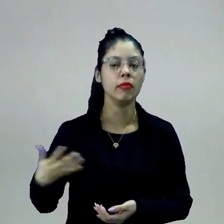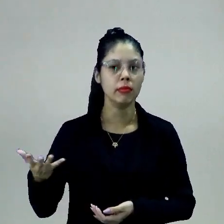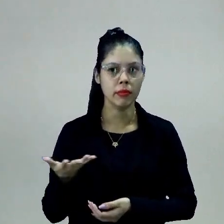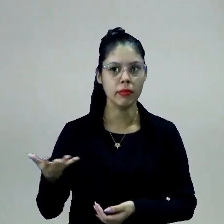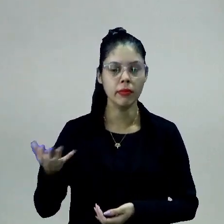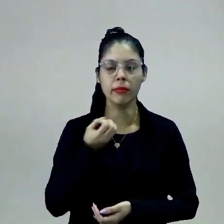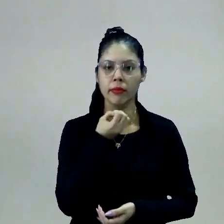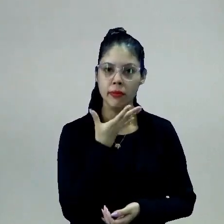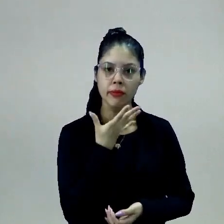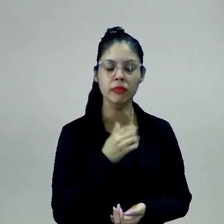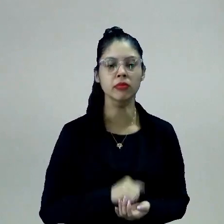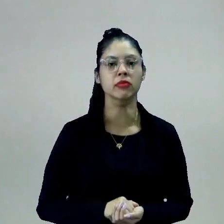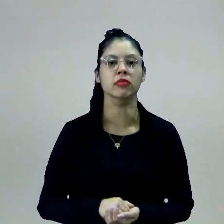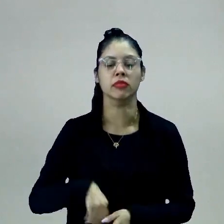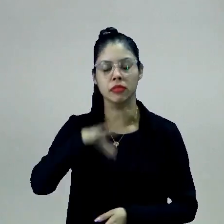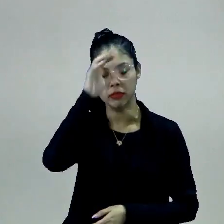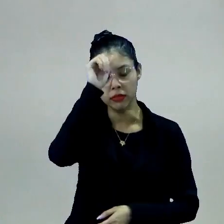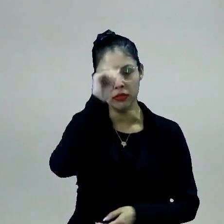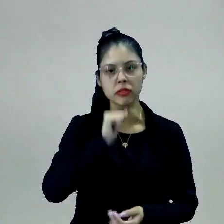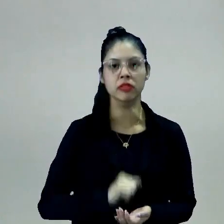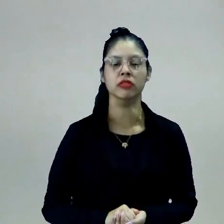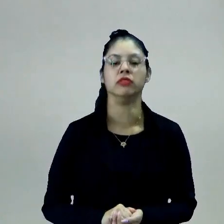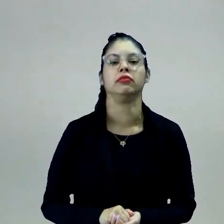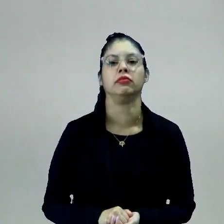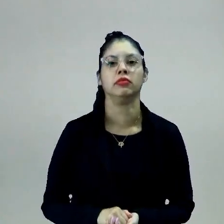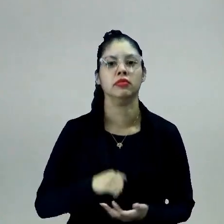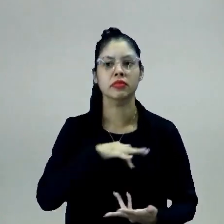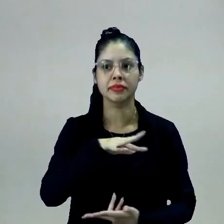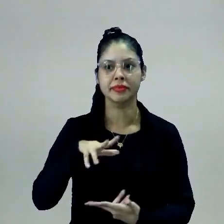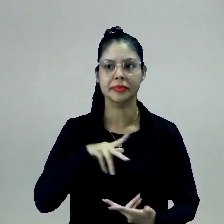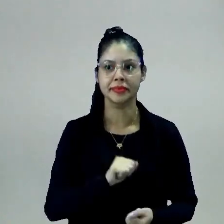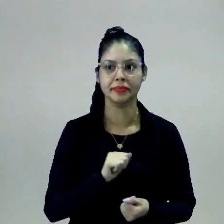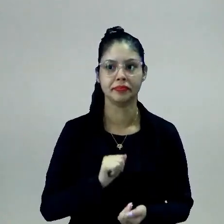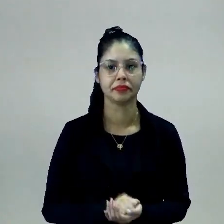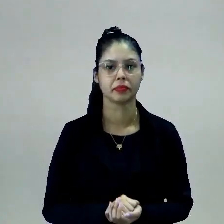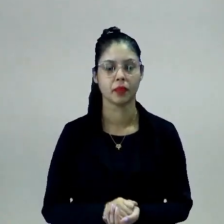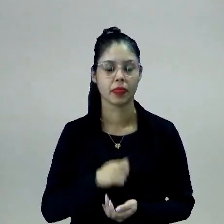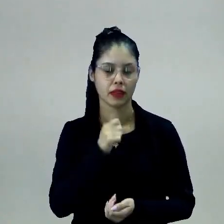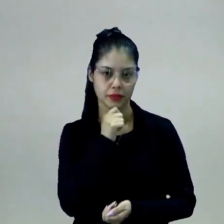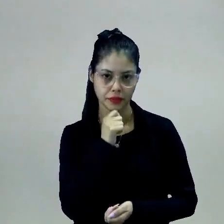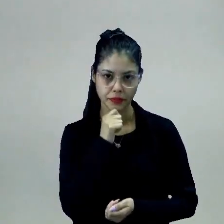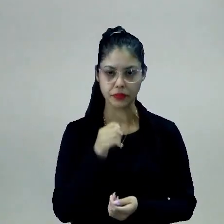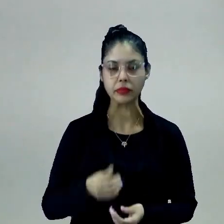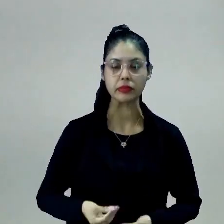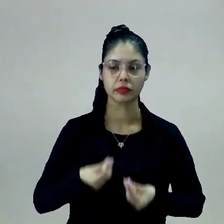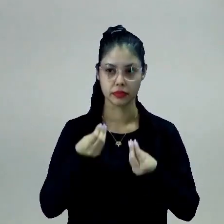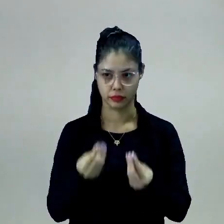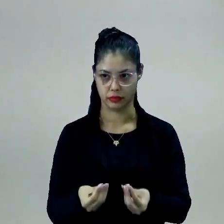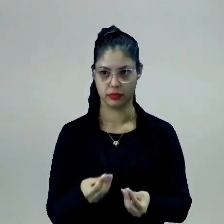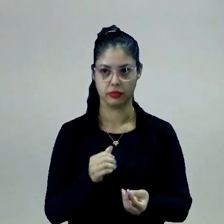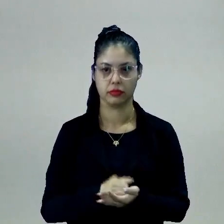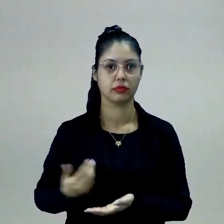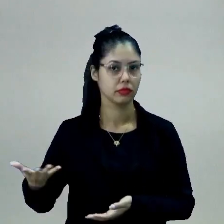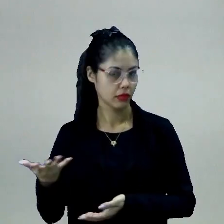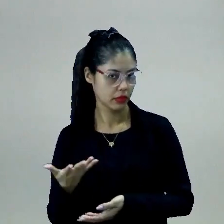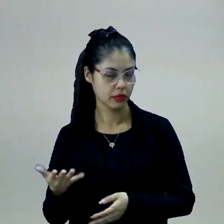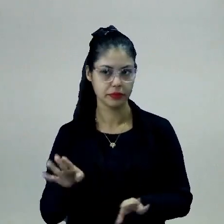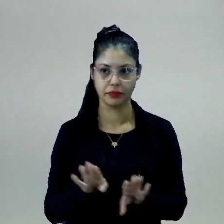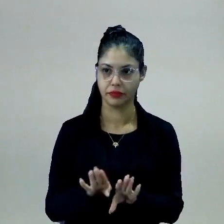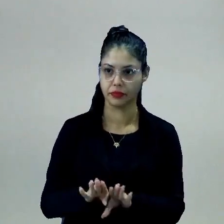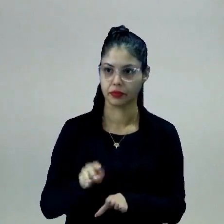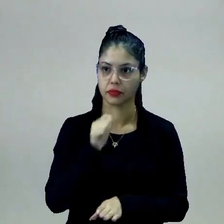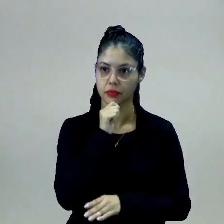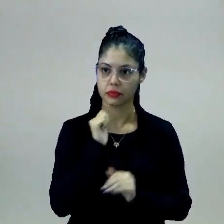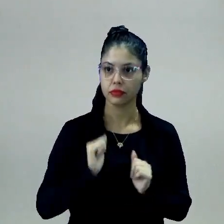base muito boa, né, com conhecimento prévio, conhecimento de mundo aí, que lhe dê embasamento suficiente para que